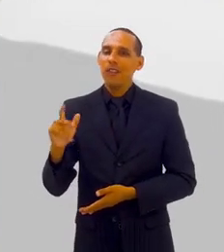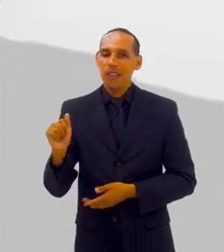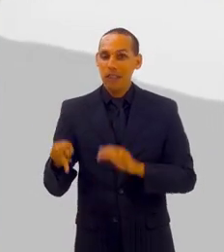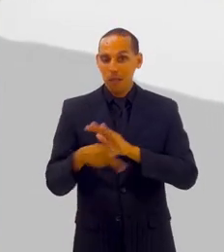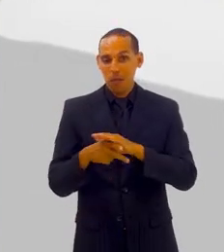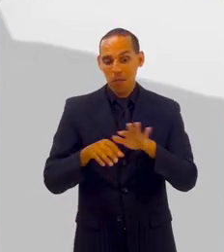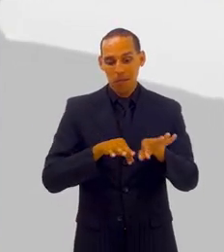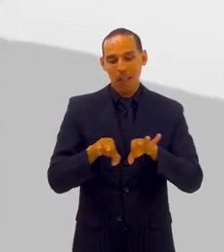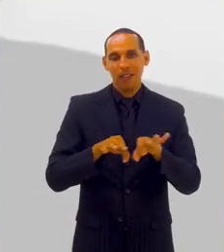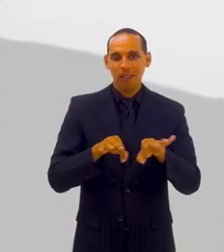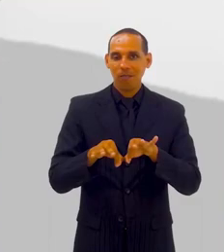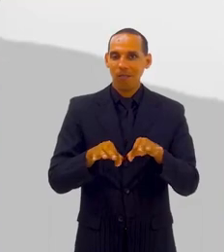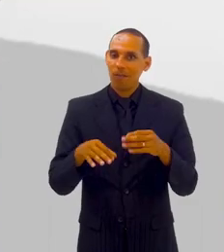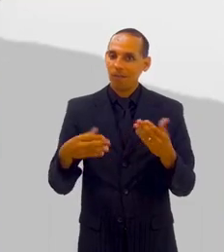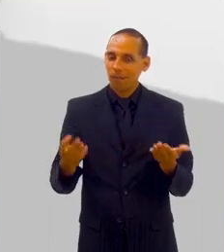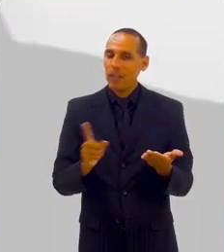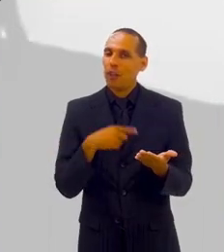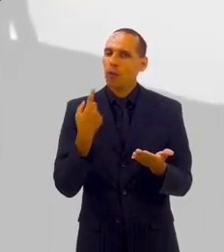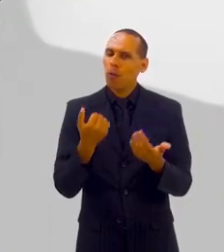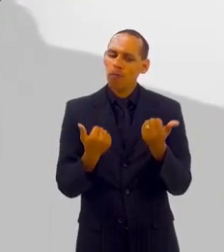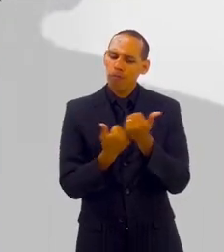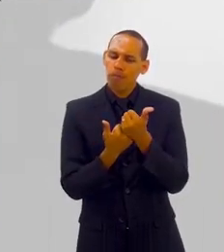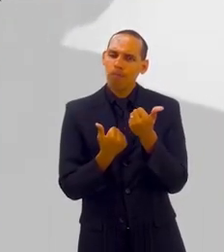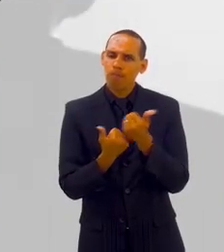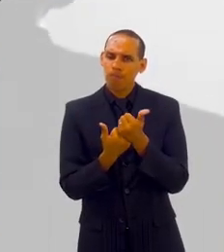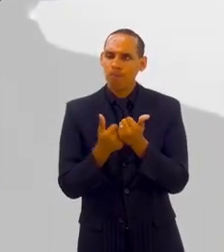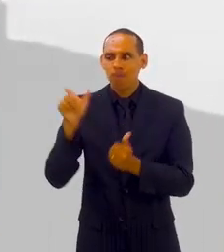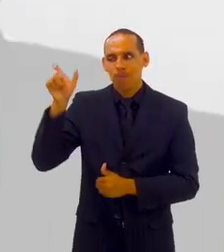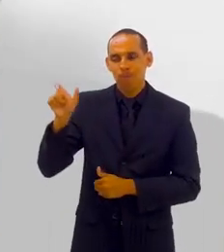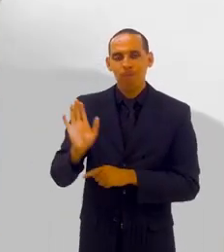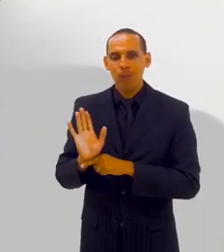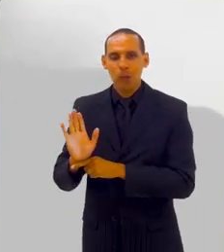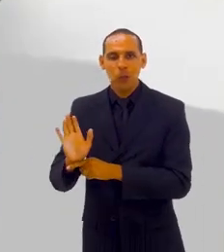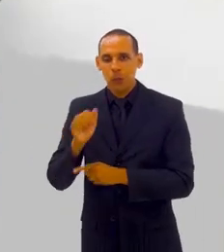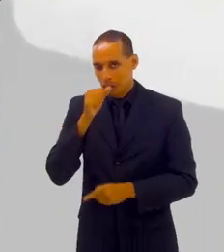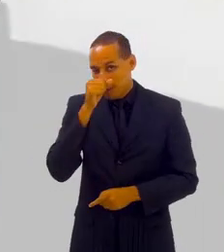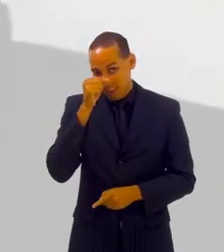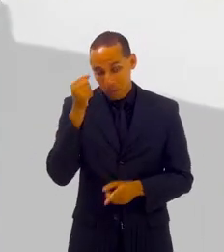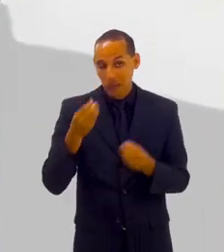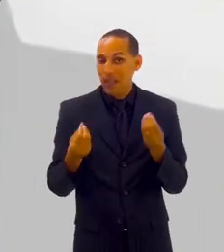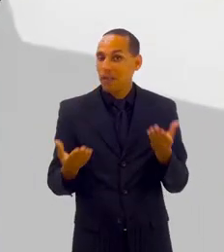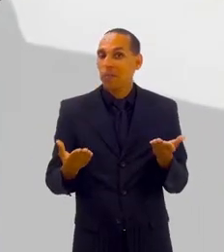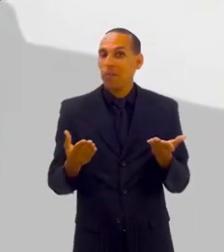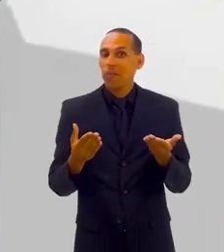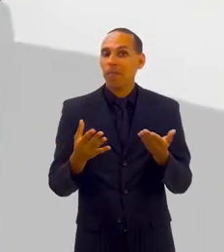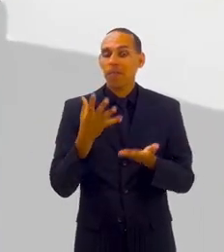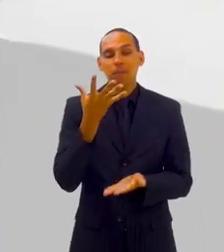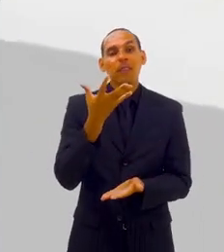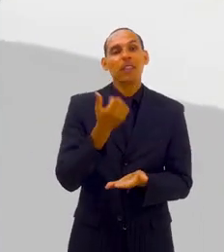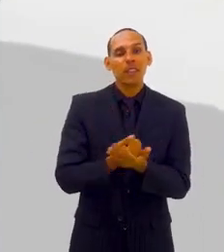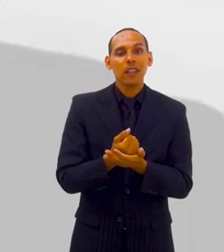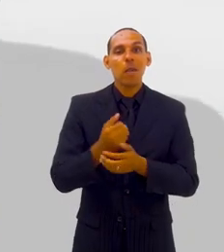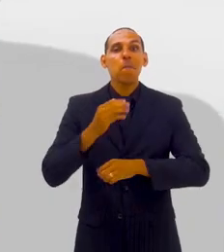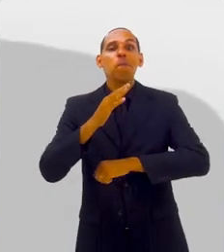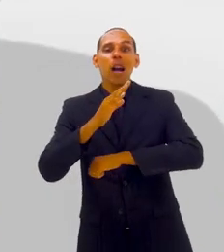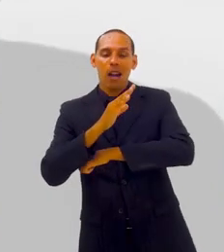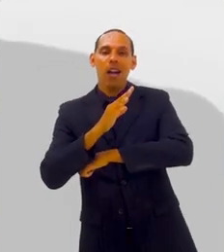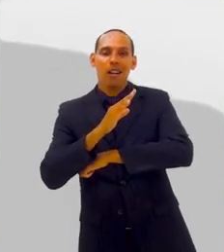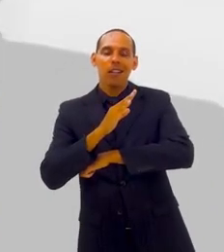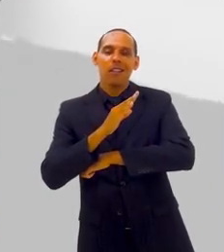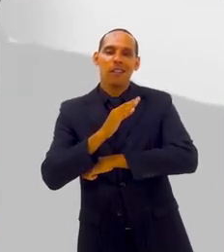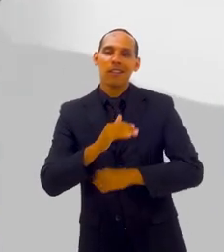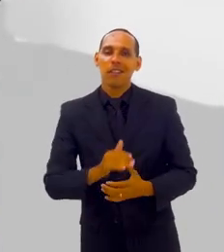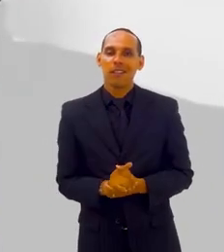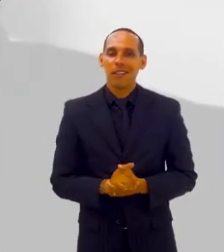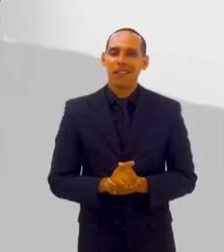do planejamento nesse caso nós estamos colaborando com ele para a implantação de uma plataforma